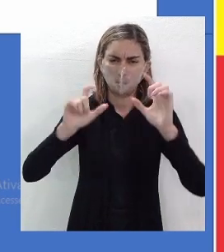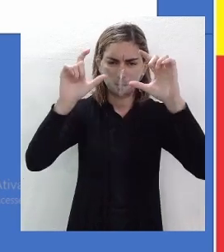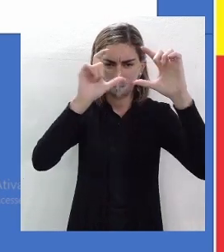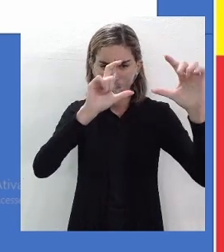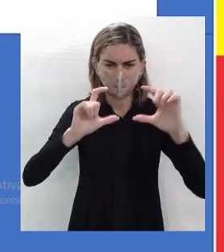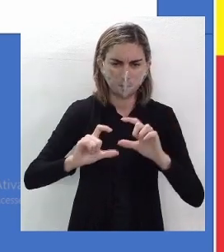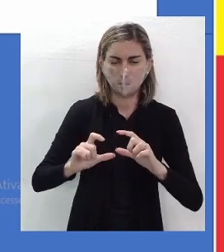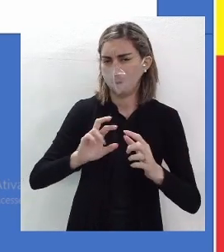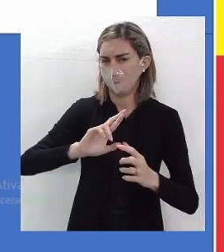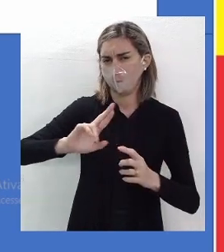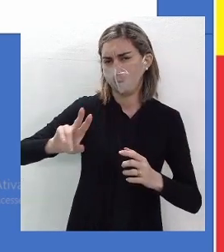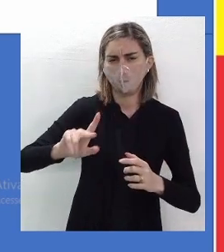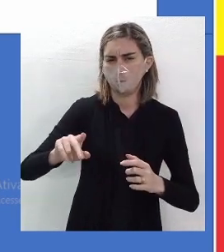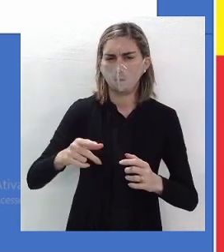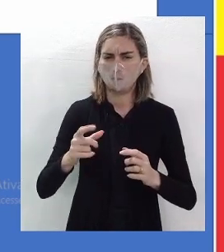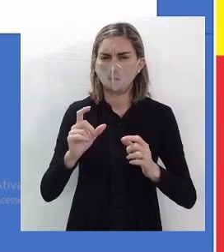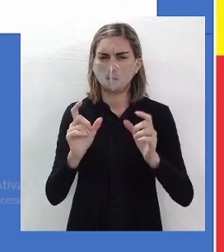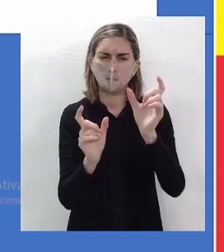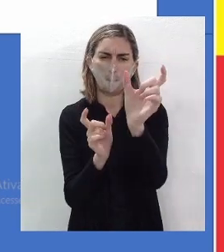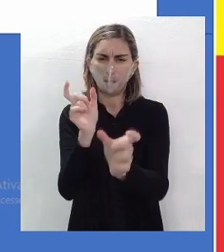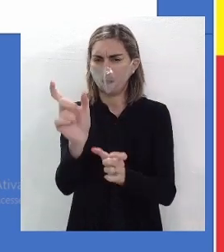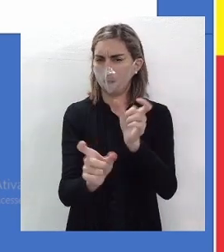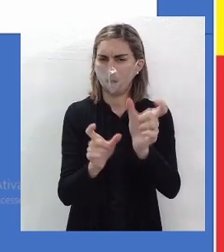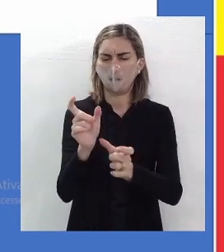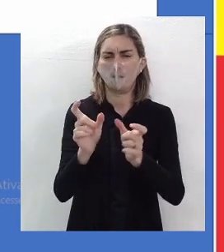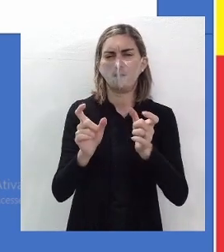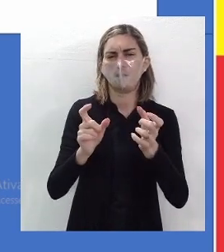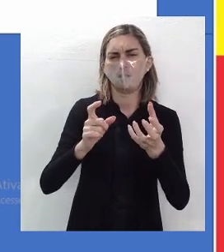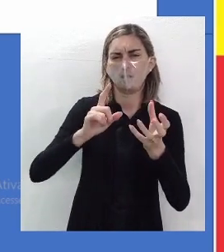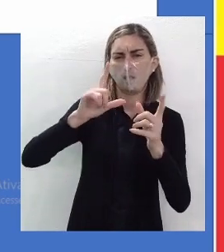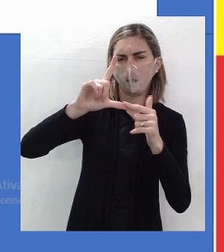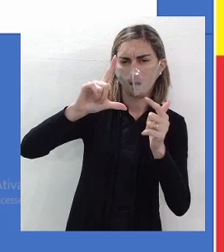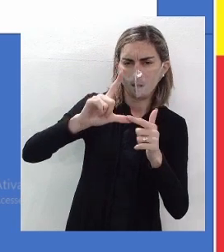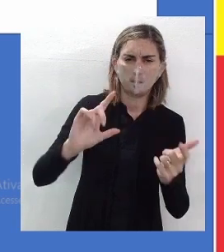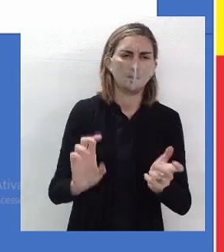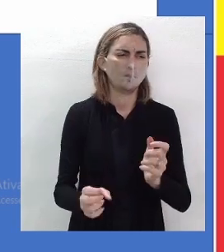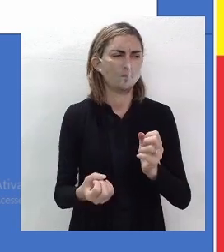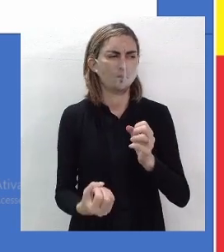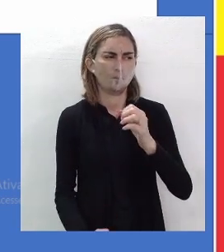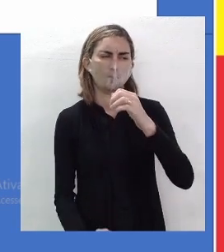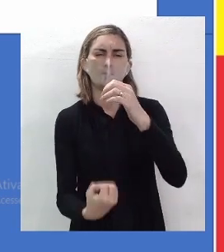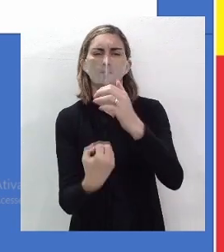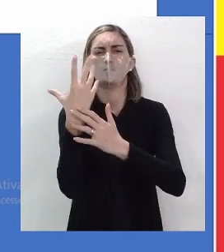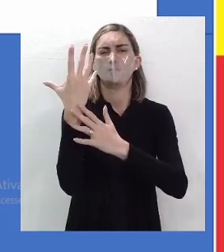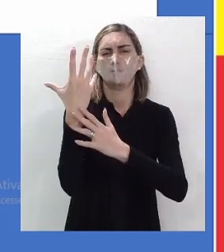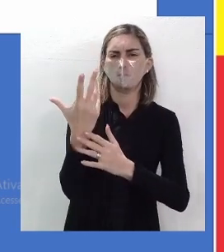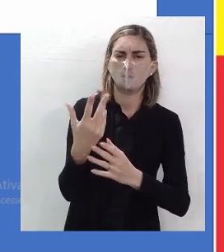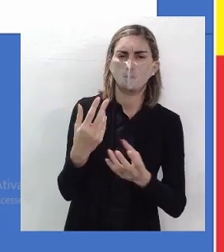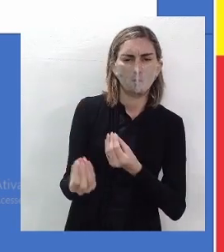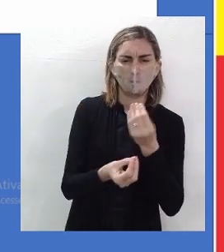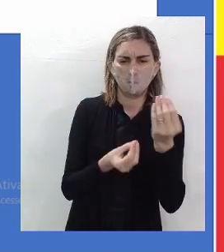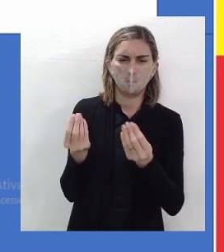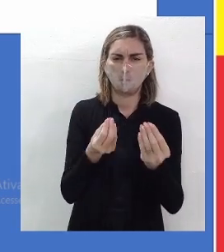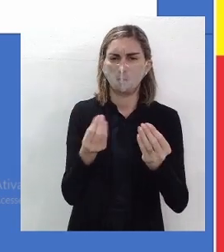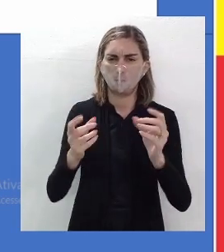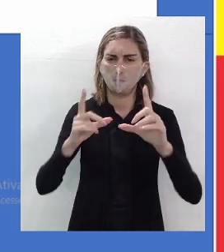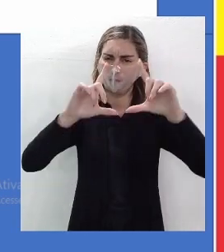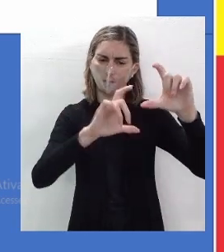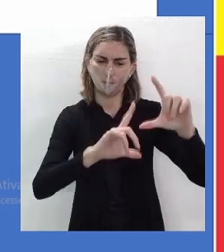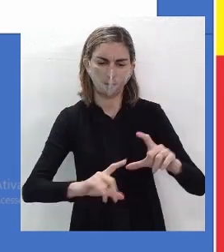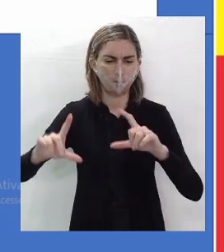ideogramas e não com sílabas e palavras. Já nasce com a força de uma